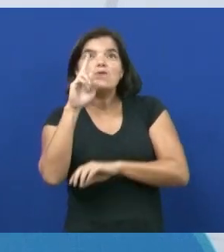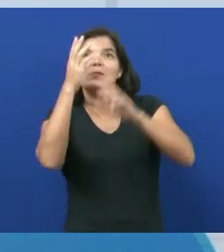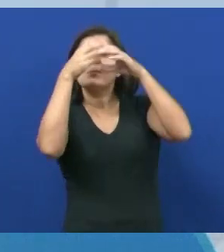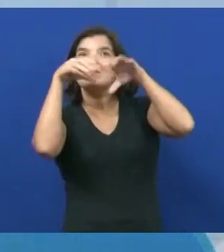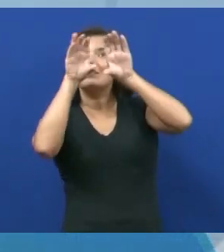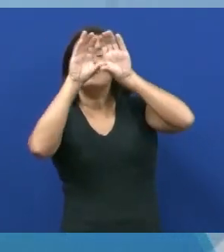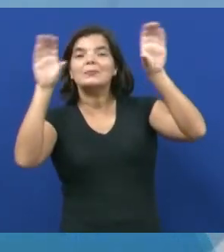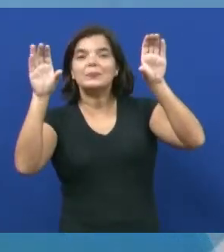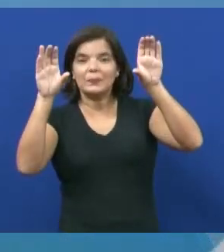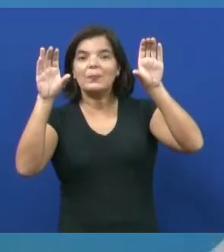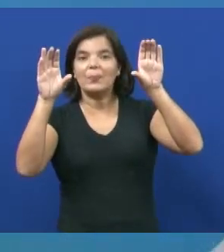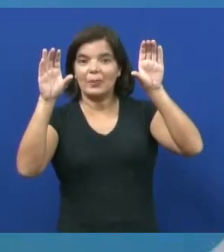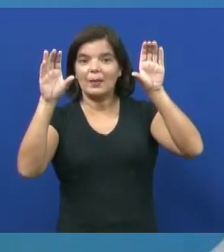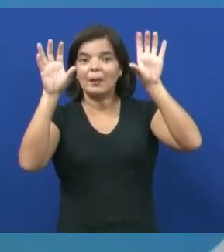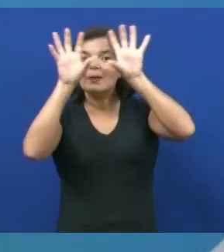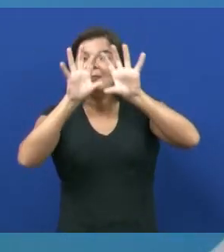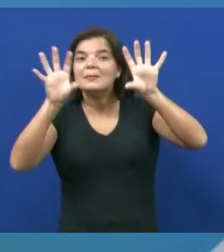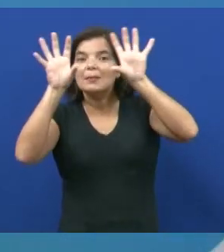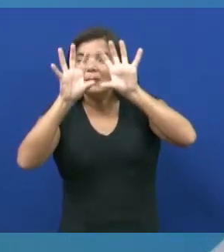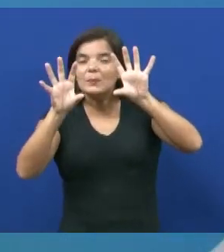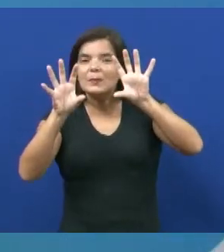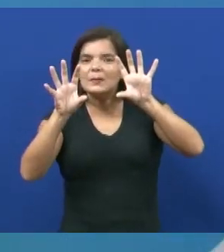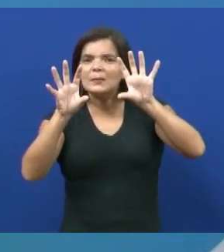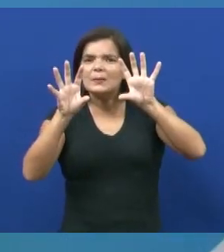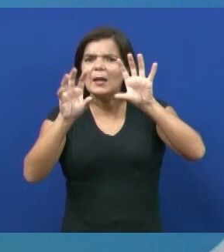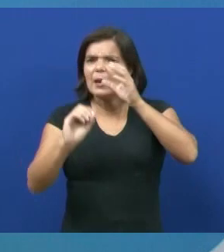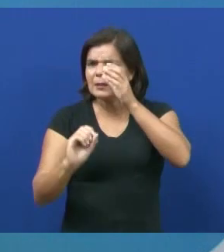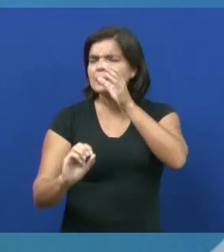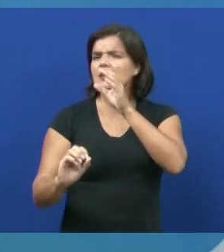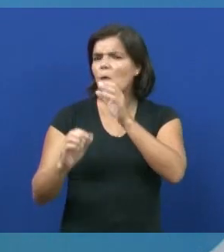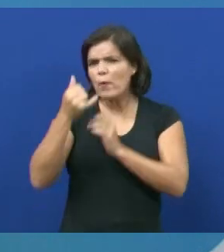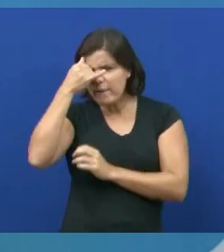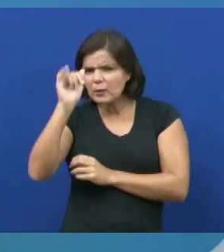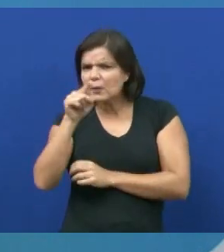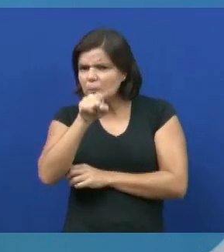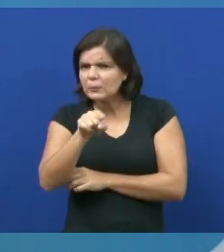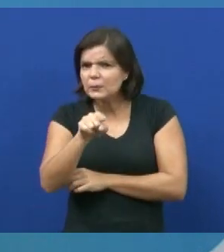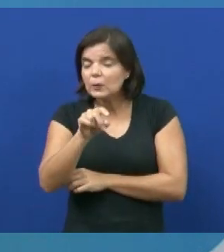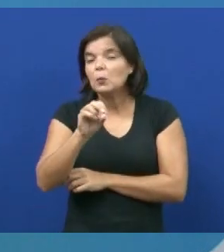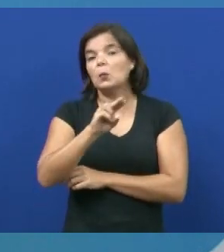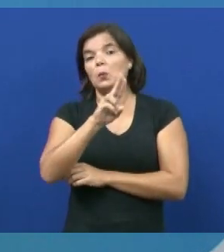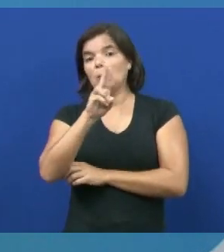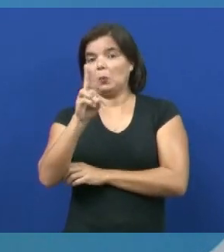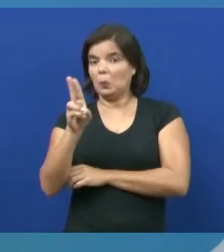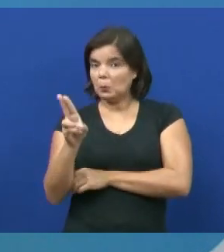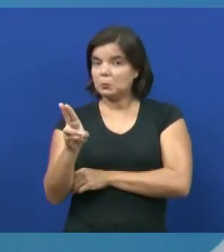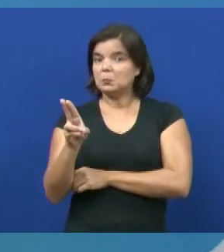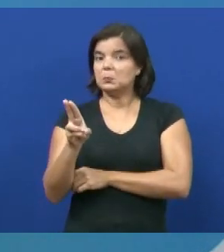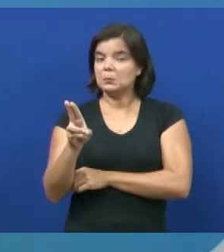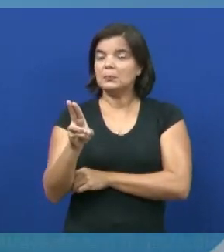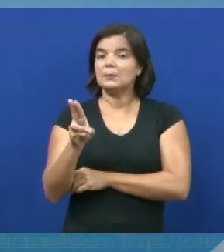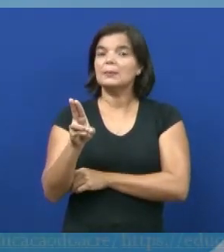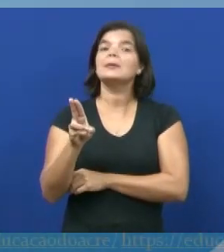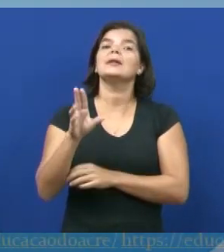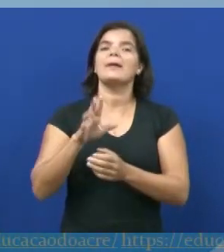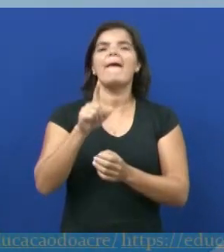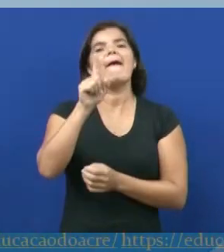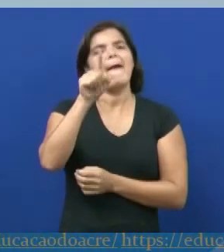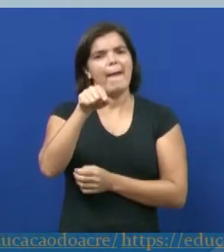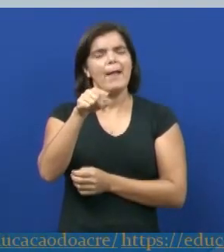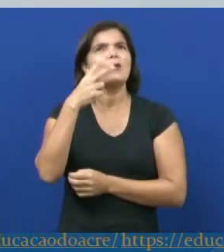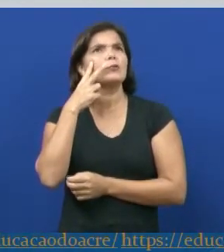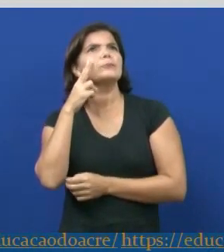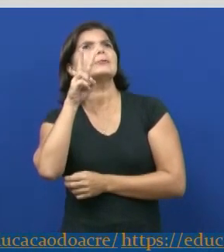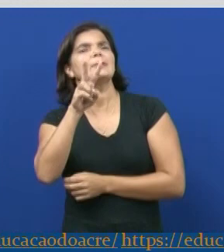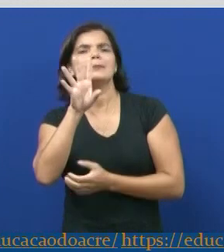céu, através das nuvens, elas são criadas por você? Ou realmente ela é aquilo